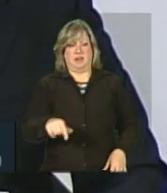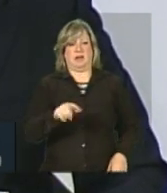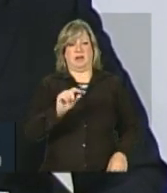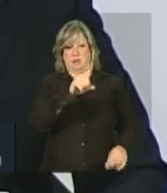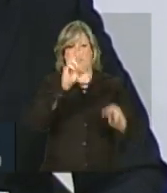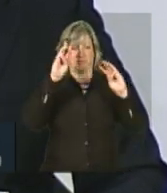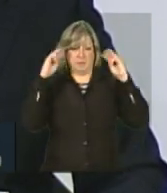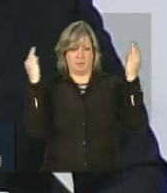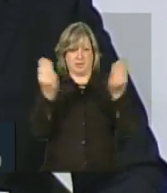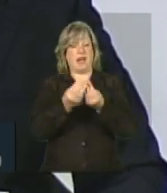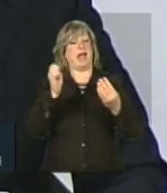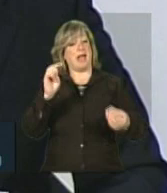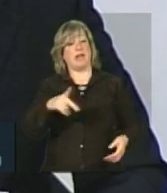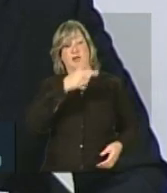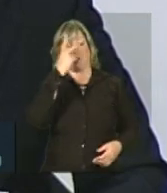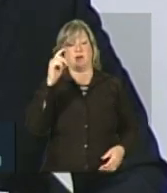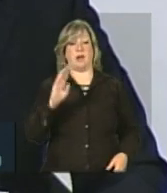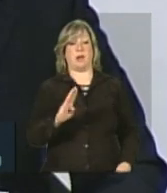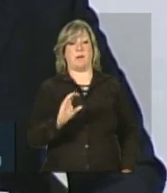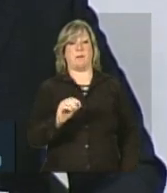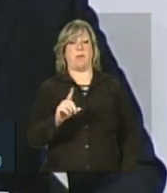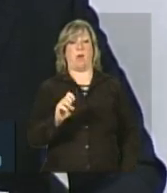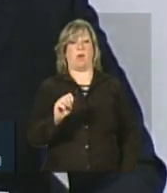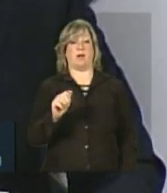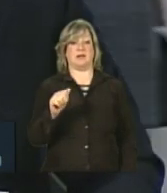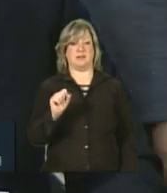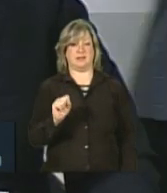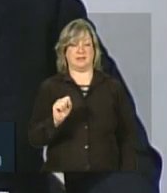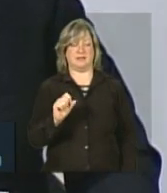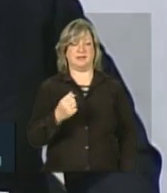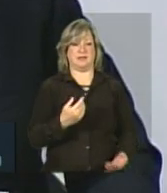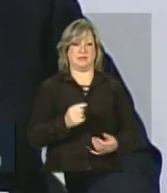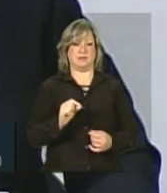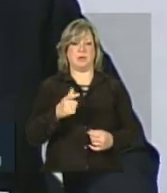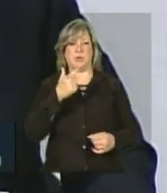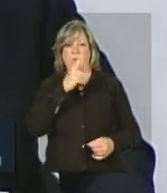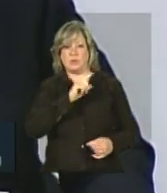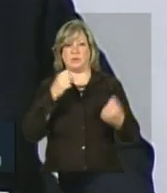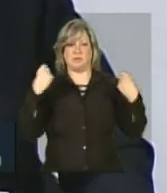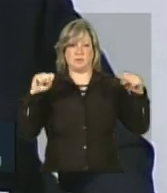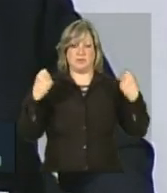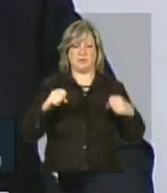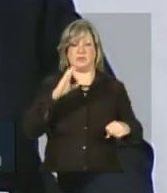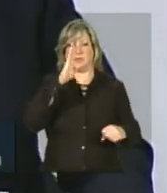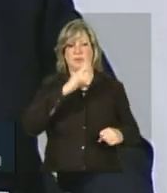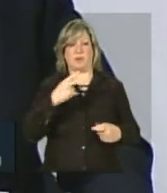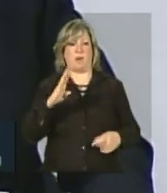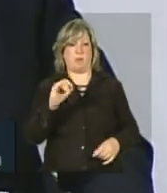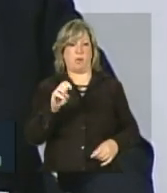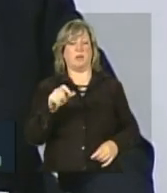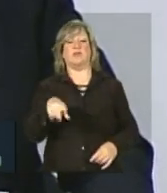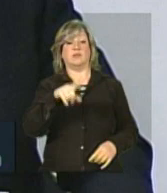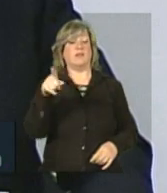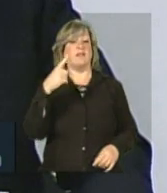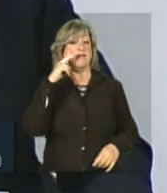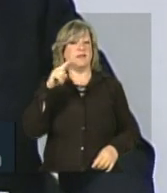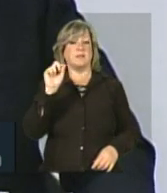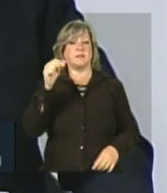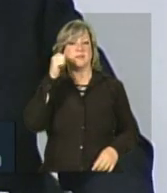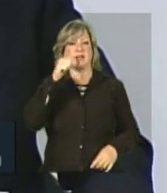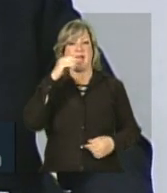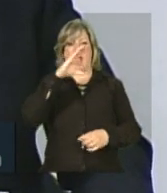atletas bolsistas. E grandes e inéditas conquistas recentes, alguns devem ter visto a Fabiana Beltrame, a campeã mundial de